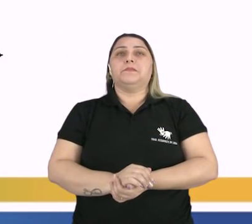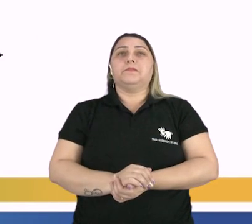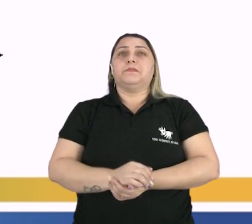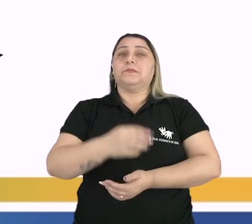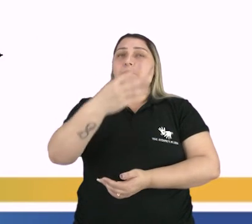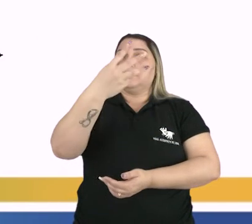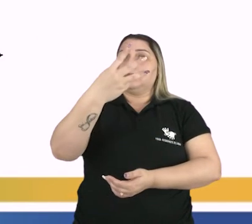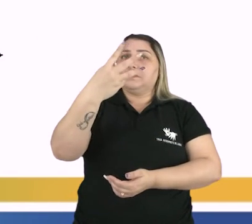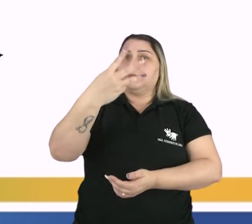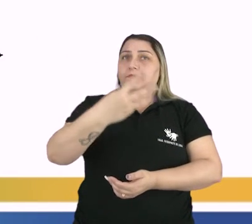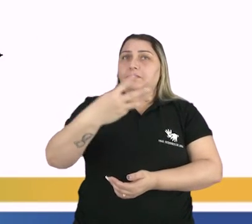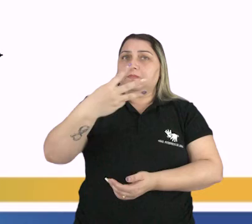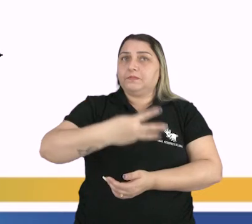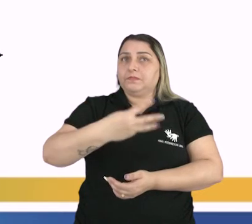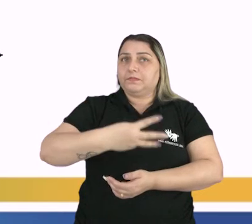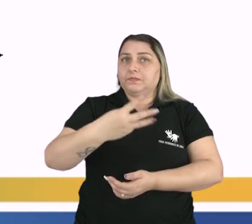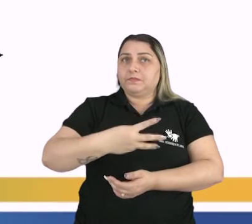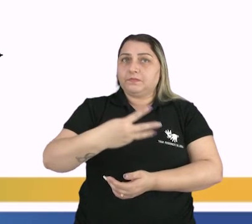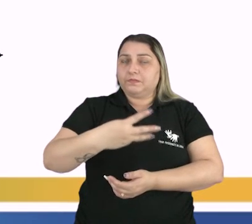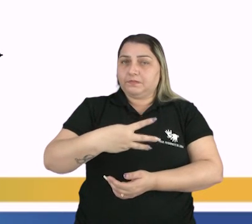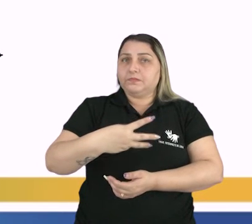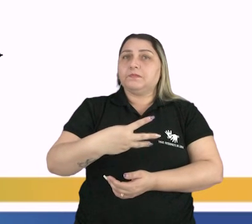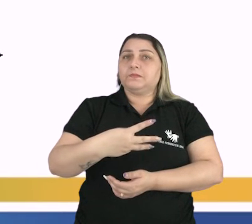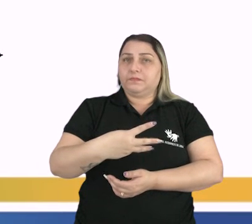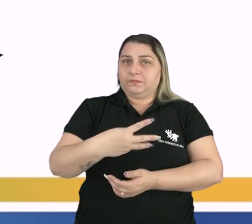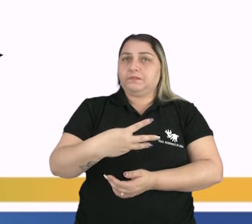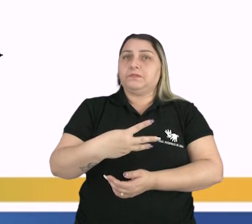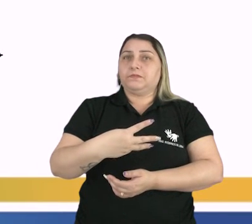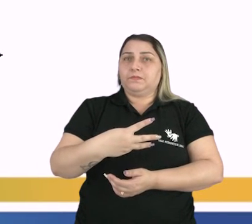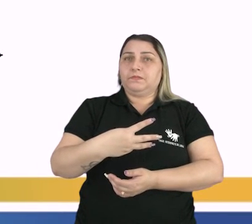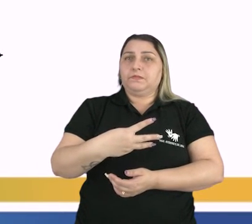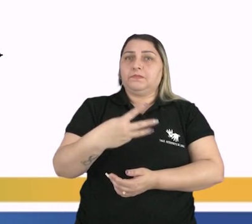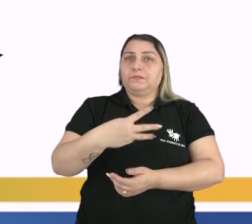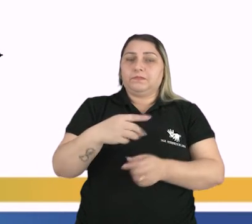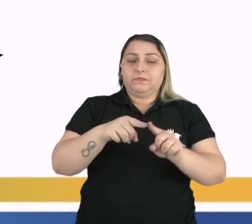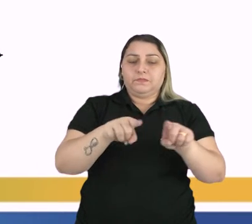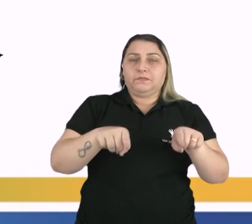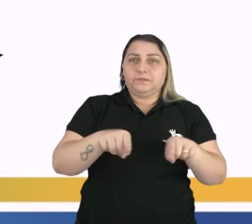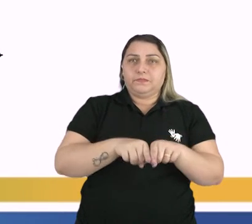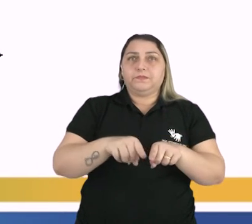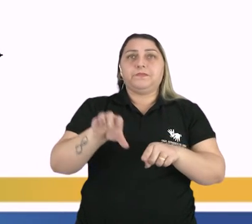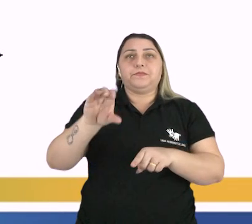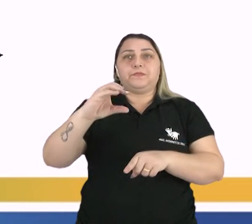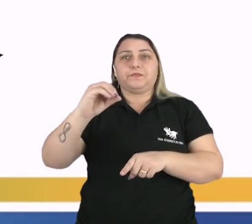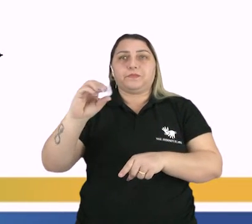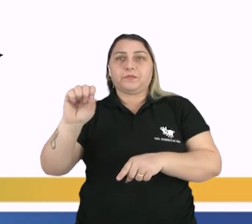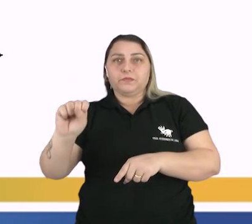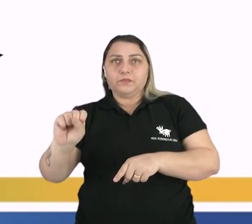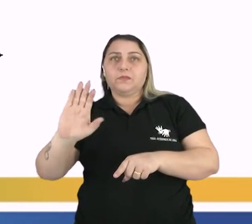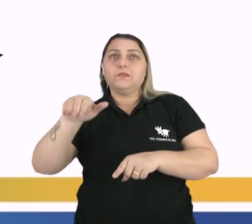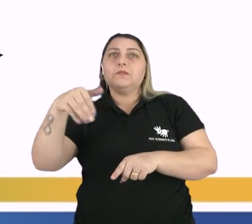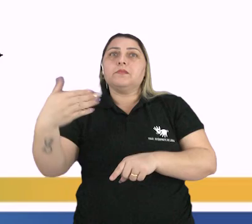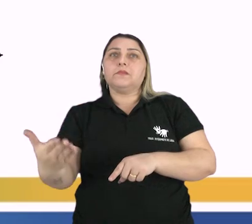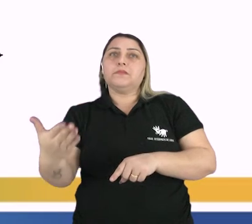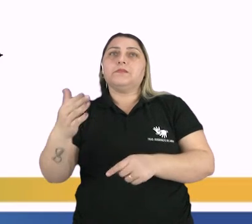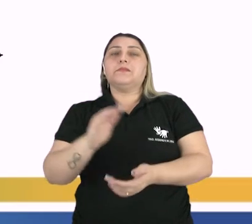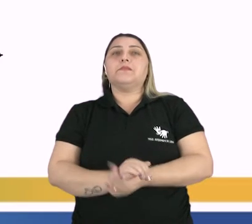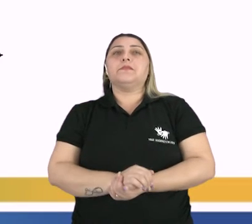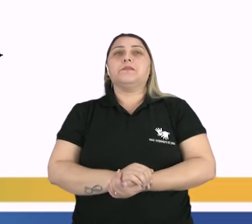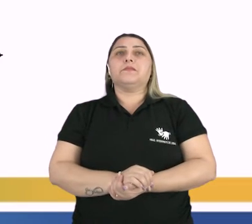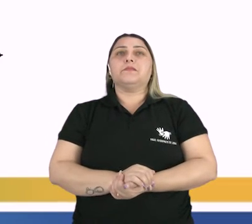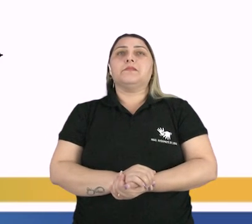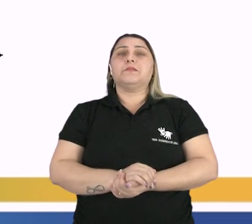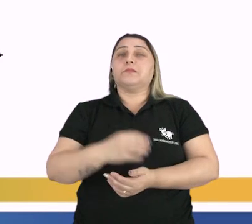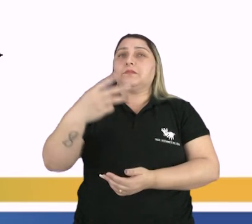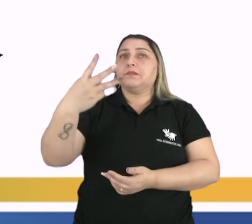o terceiro quadrante. Como estamos tratando de cosseno, qual é o sinal do cosseno